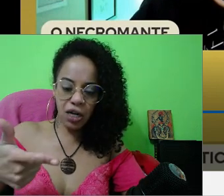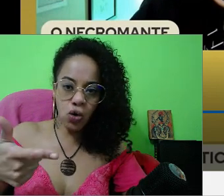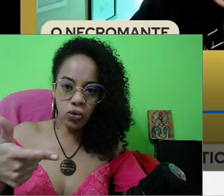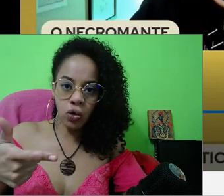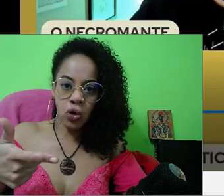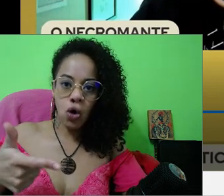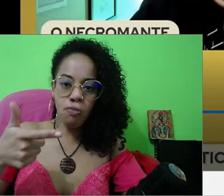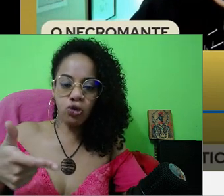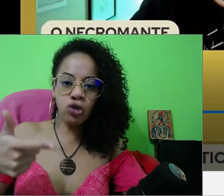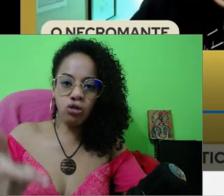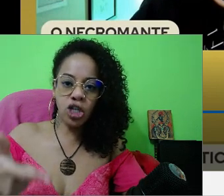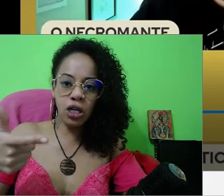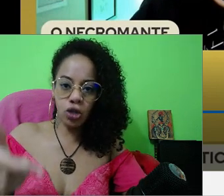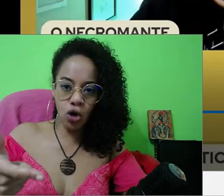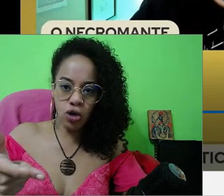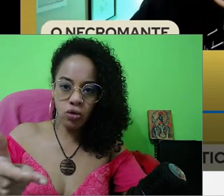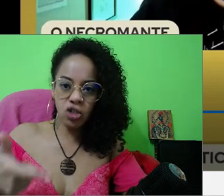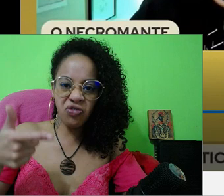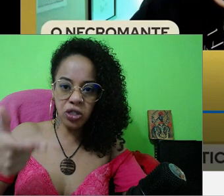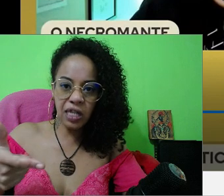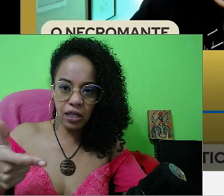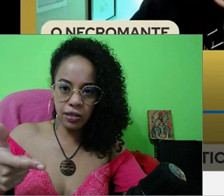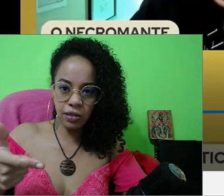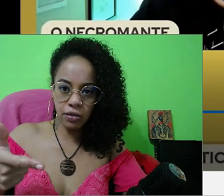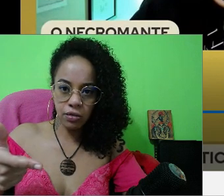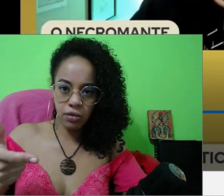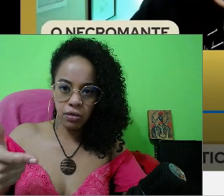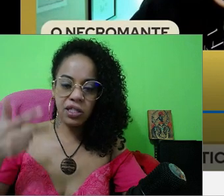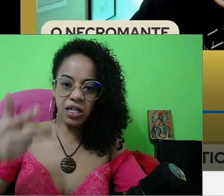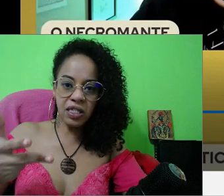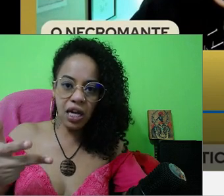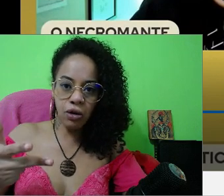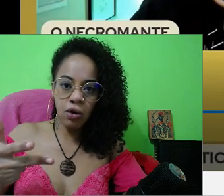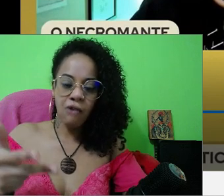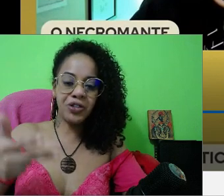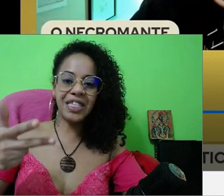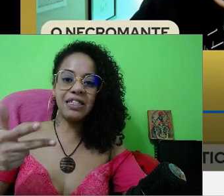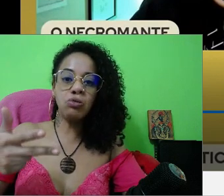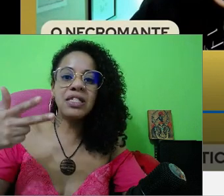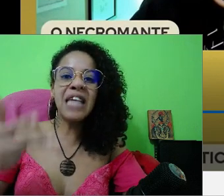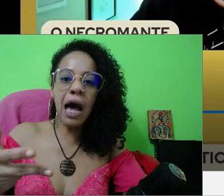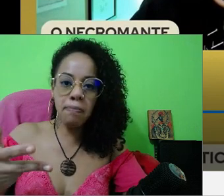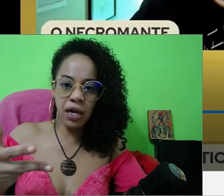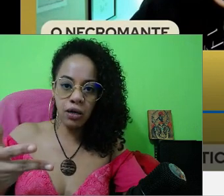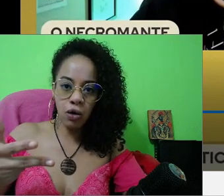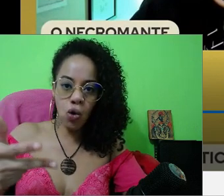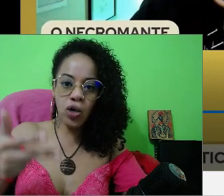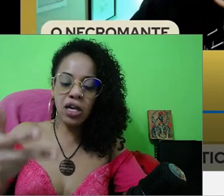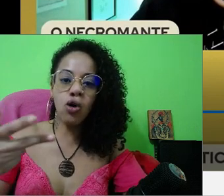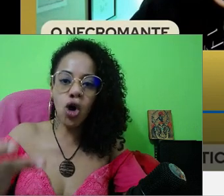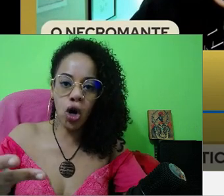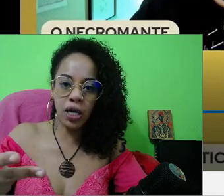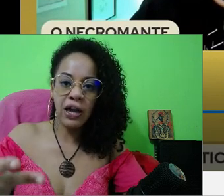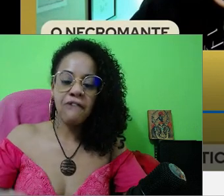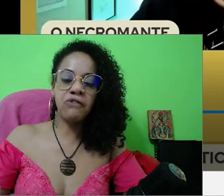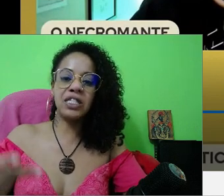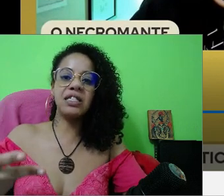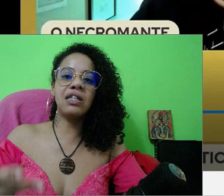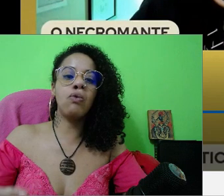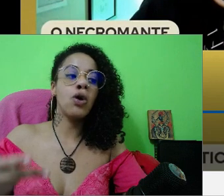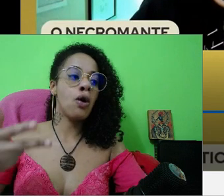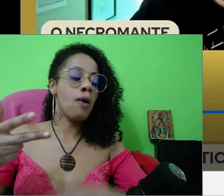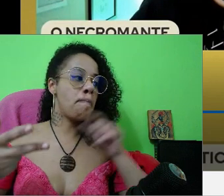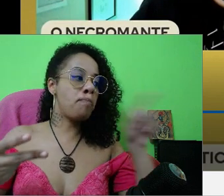segundo o mundo não gira em torno de vocês terceiro vocês não sabem o que ocorre